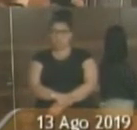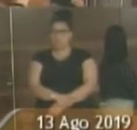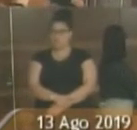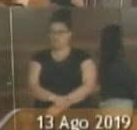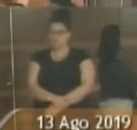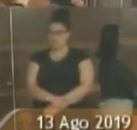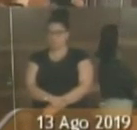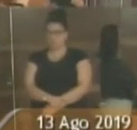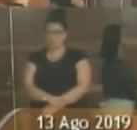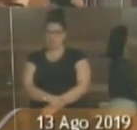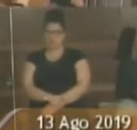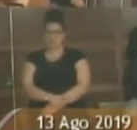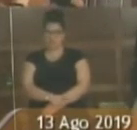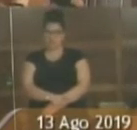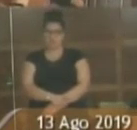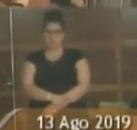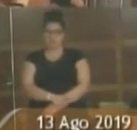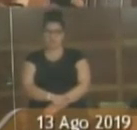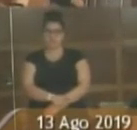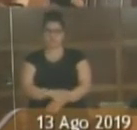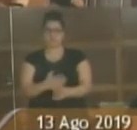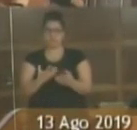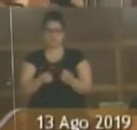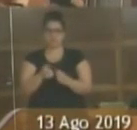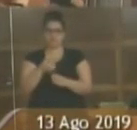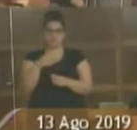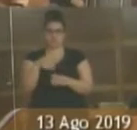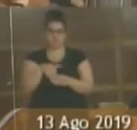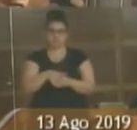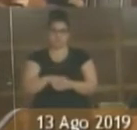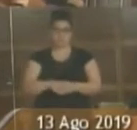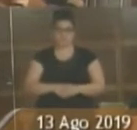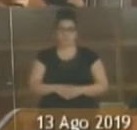Aprovado por 6 votos. Acabou?